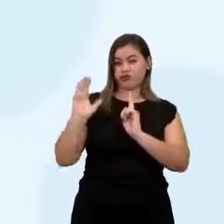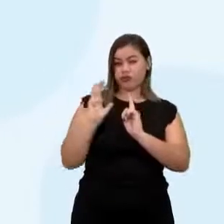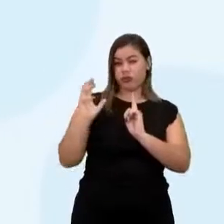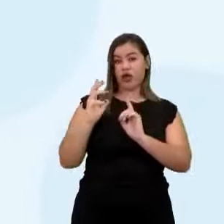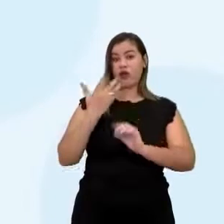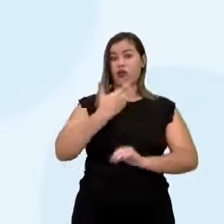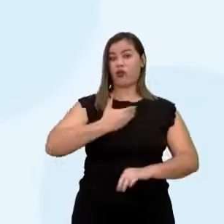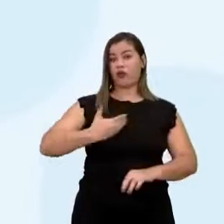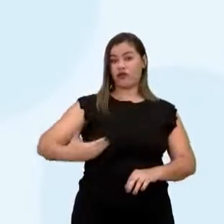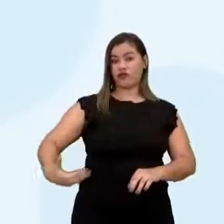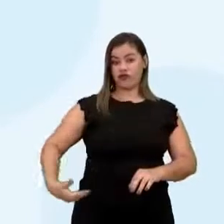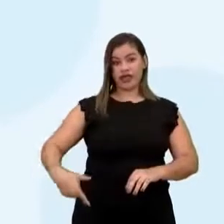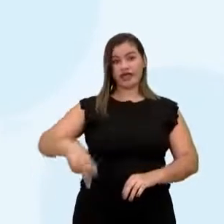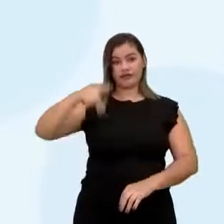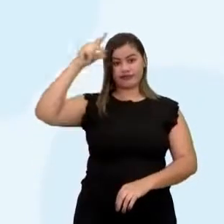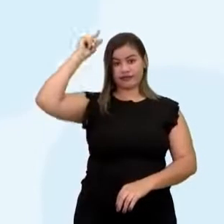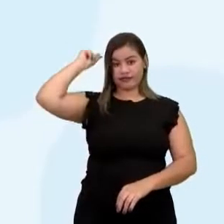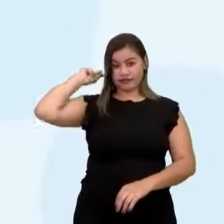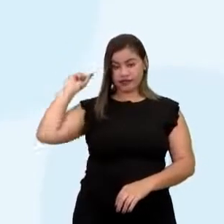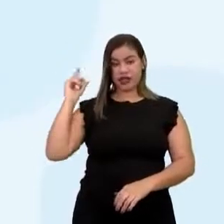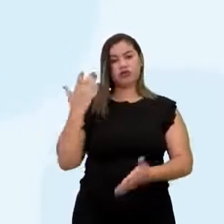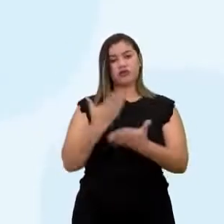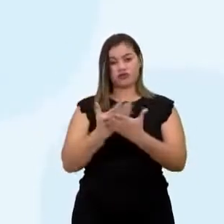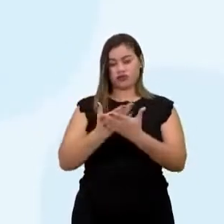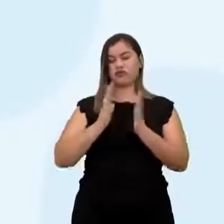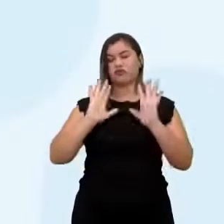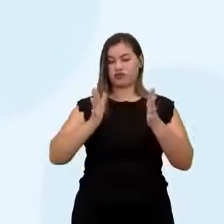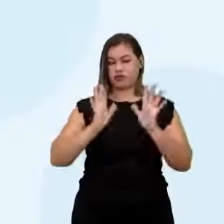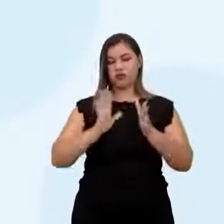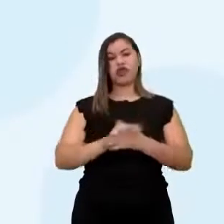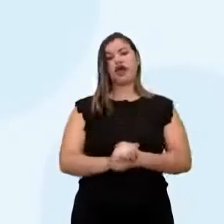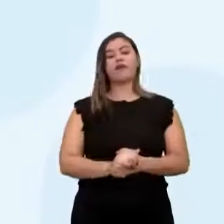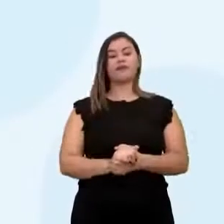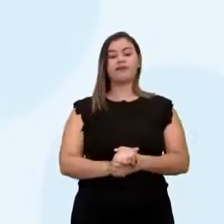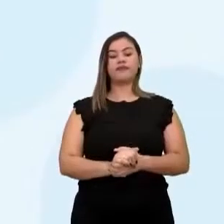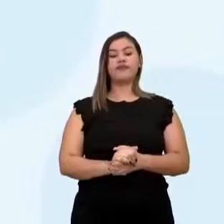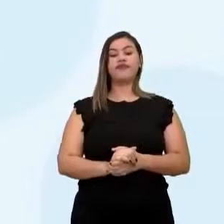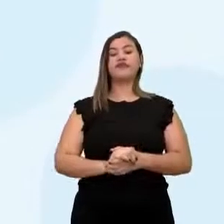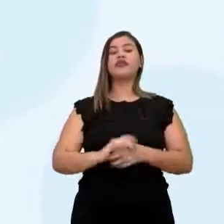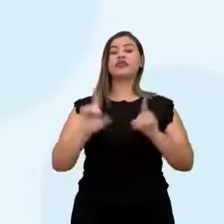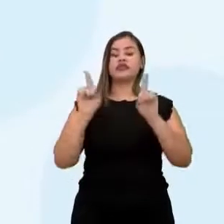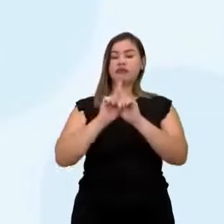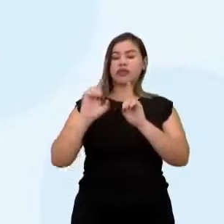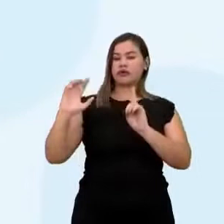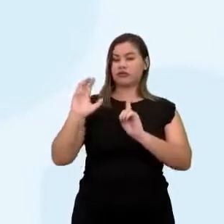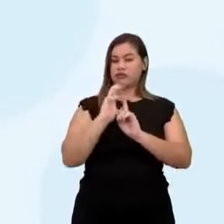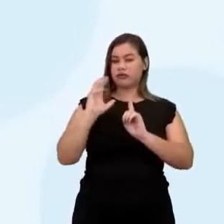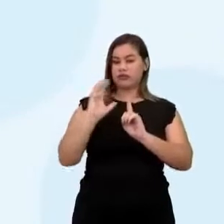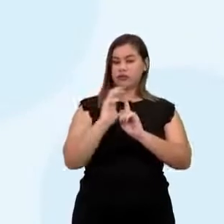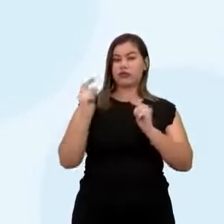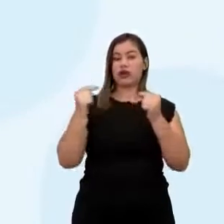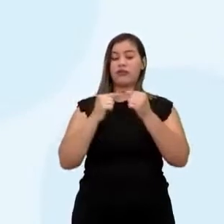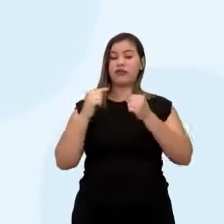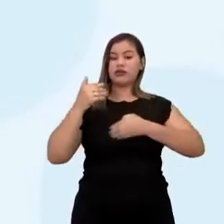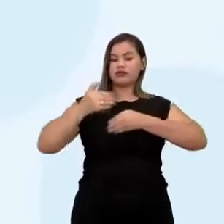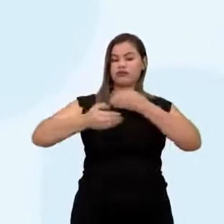Antiguidade. Isso nós já vimos na aula passada. E influenciou nações de